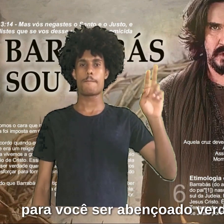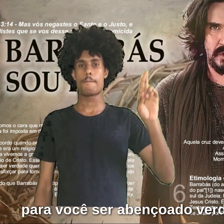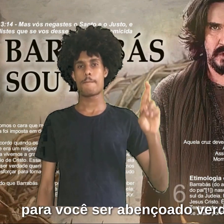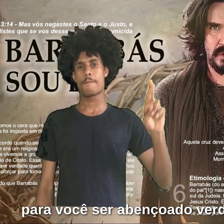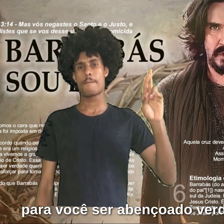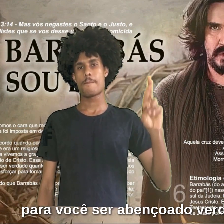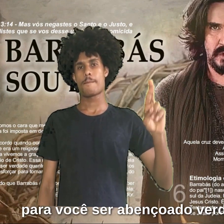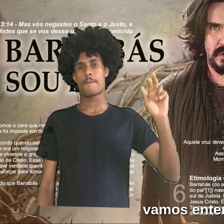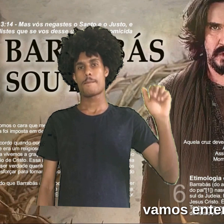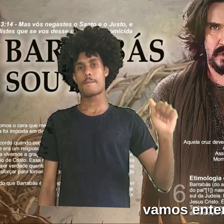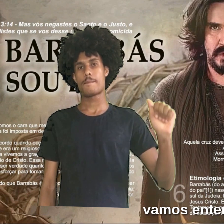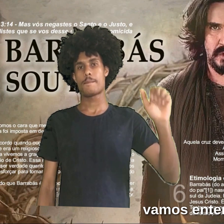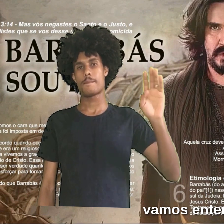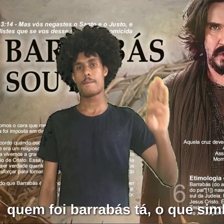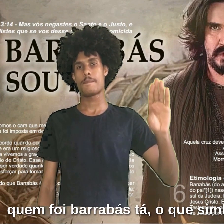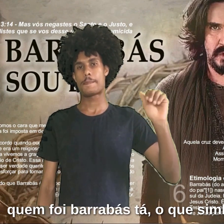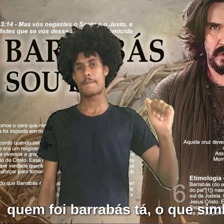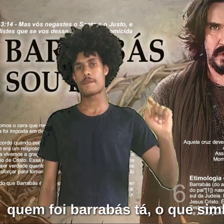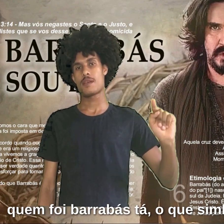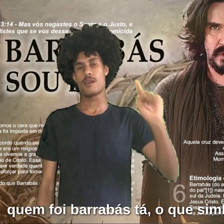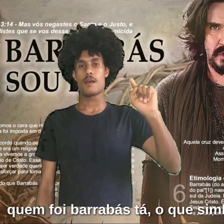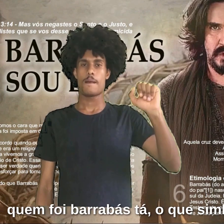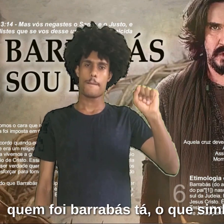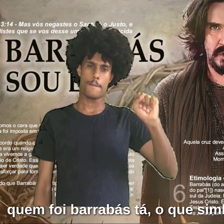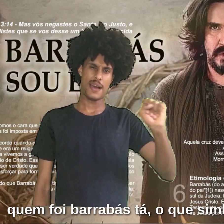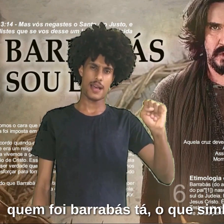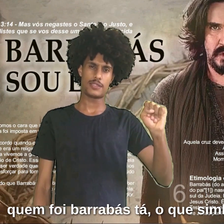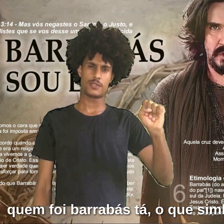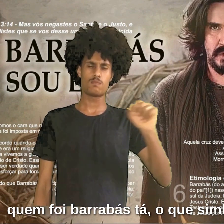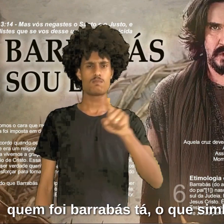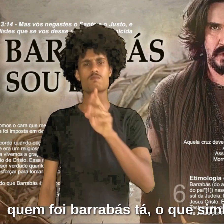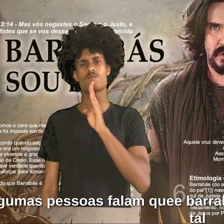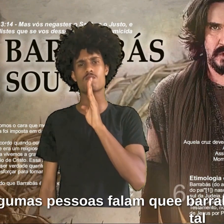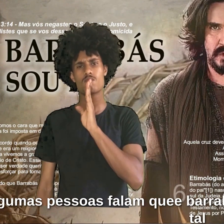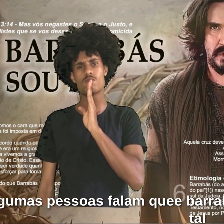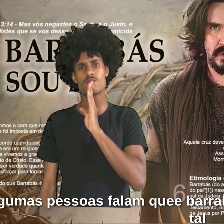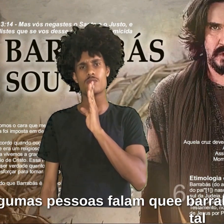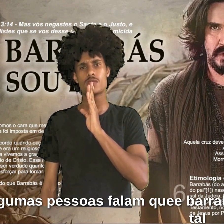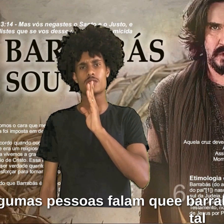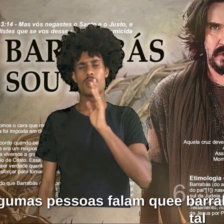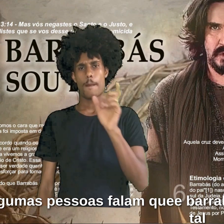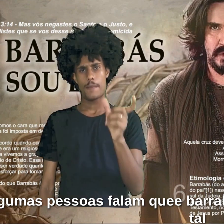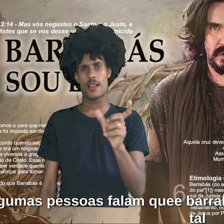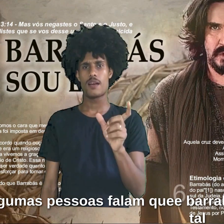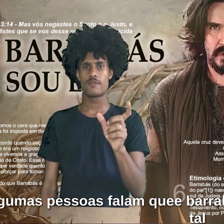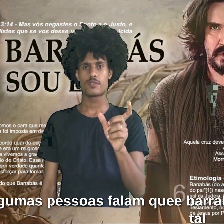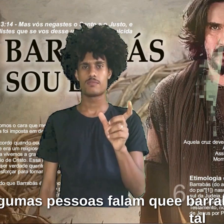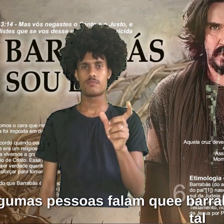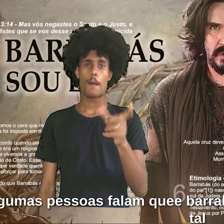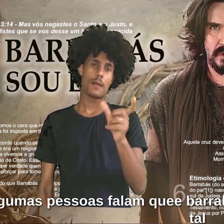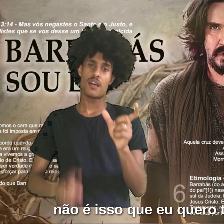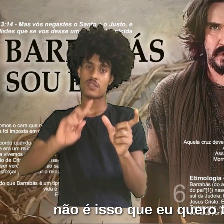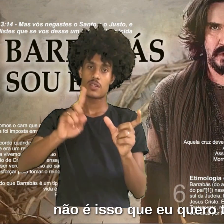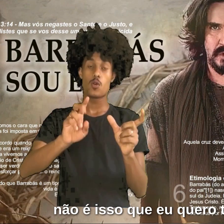abençoado verdadeiramente, tá bom? Vamos entender quem foi Barrabás, tá? O que simboliza Barrabás. Algumas pessoas falam que Barrabás simboliza Jesus Cristo e